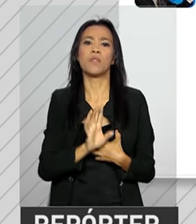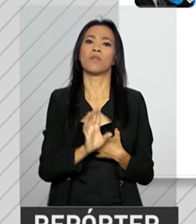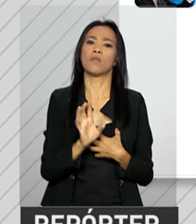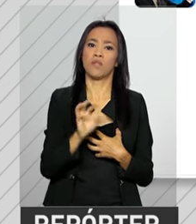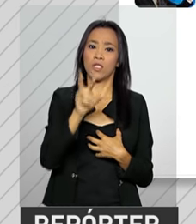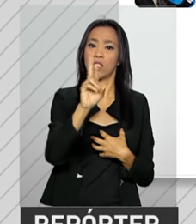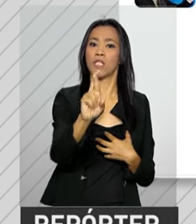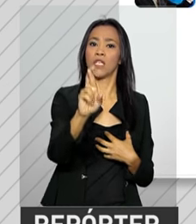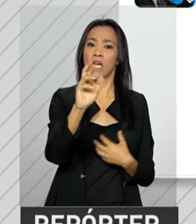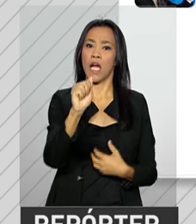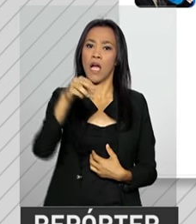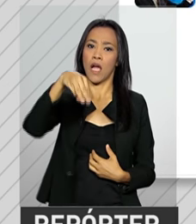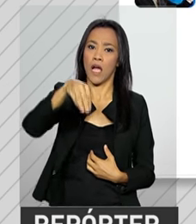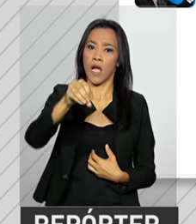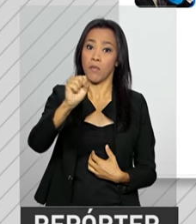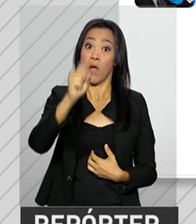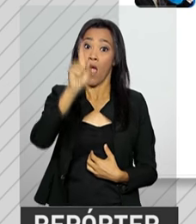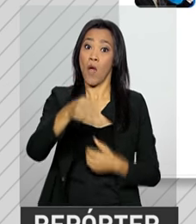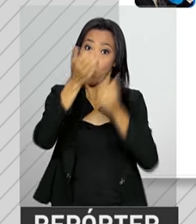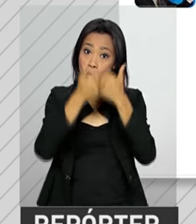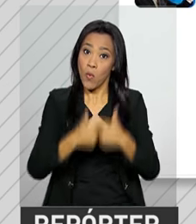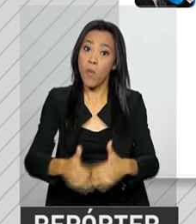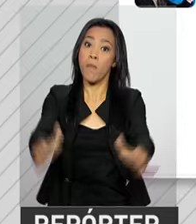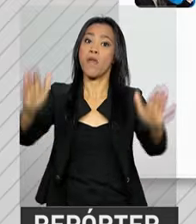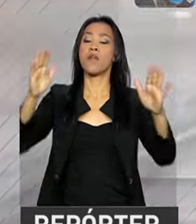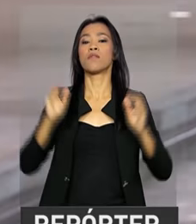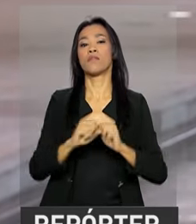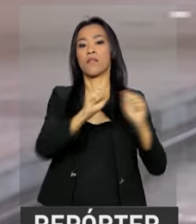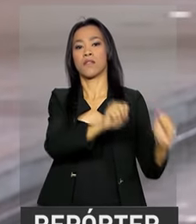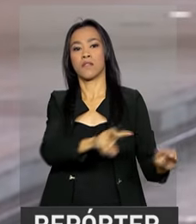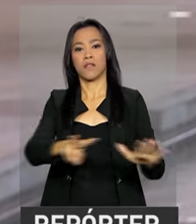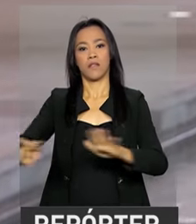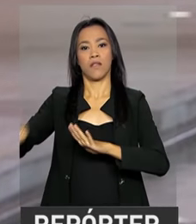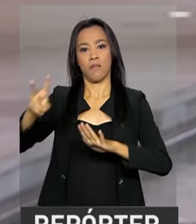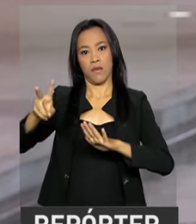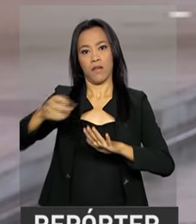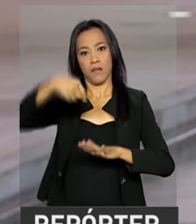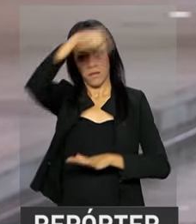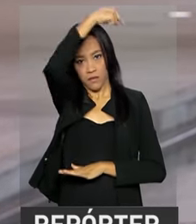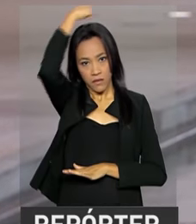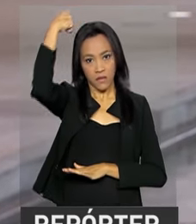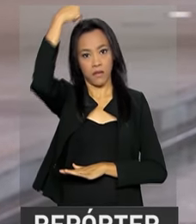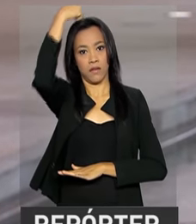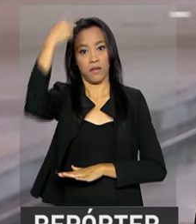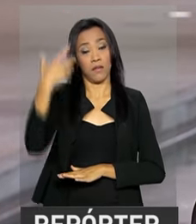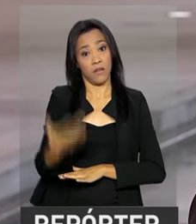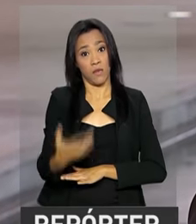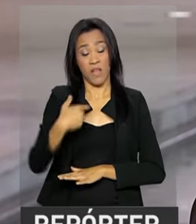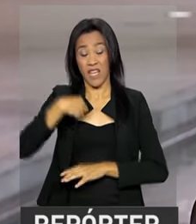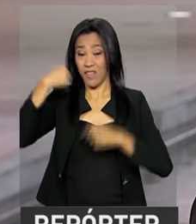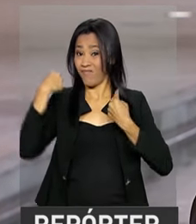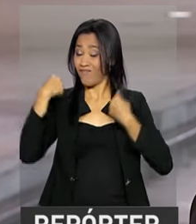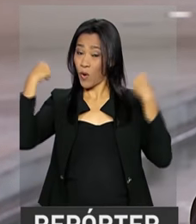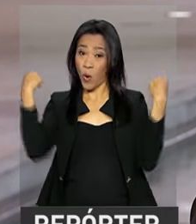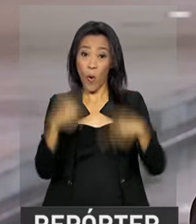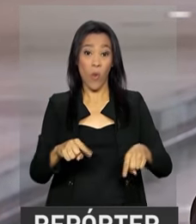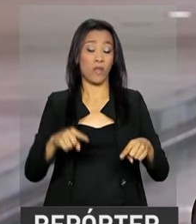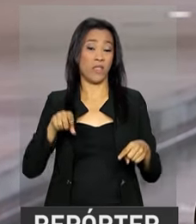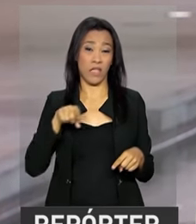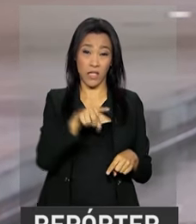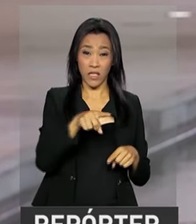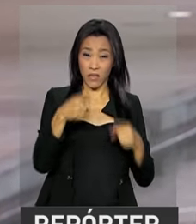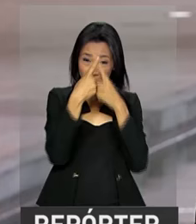lembra, marca o início das comemorações da Semana Santa. O presidente disse repudiar toda forma de